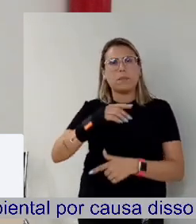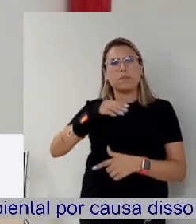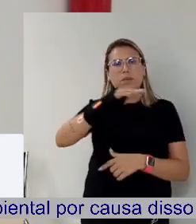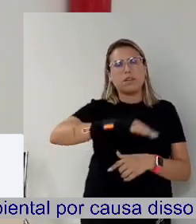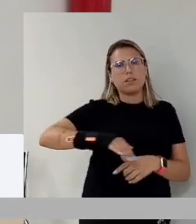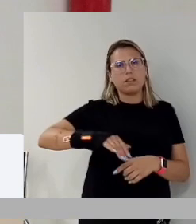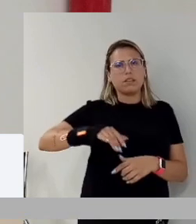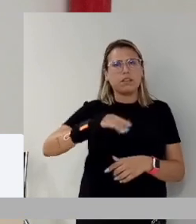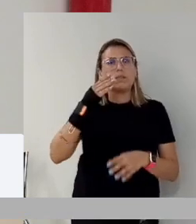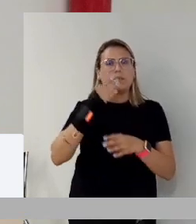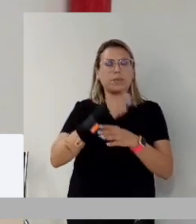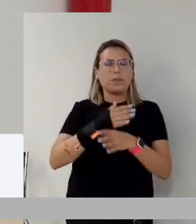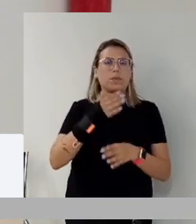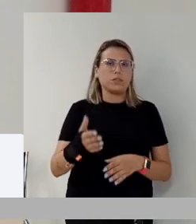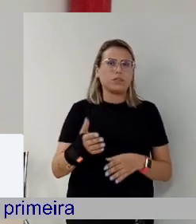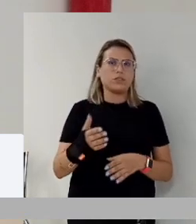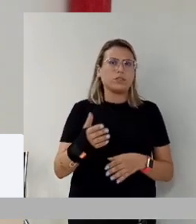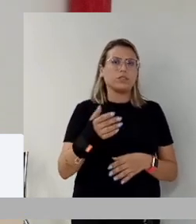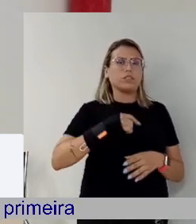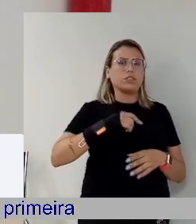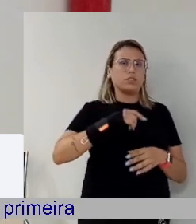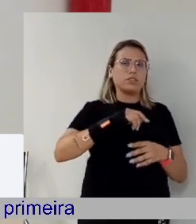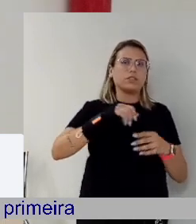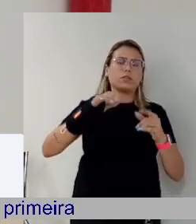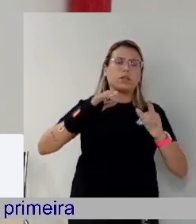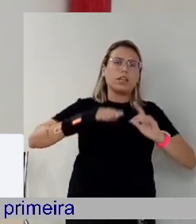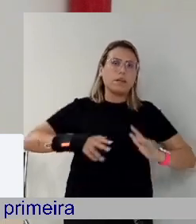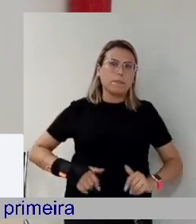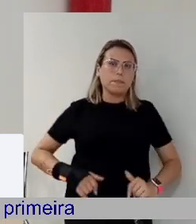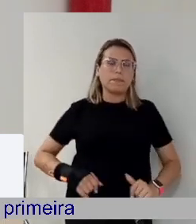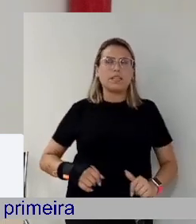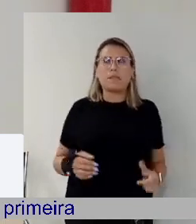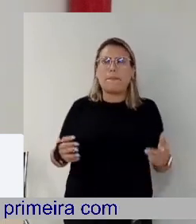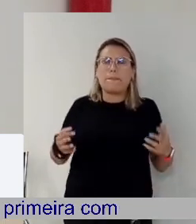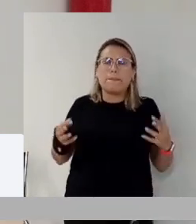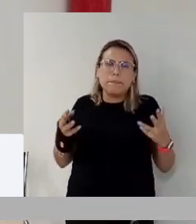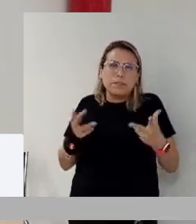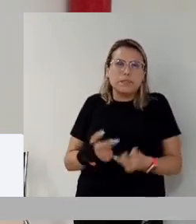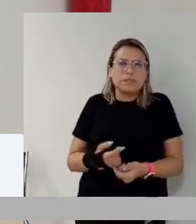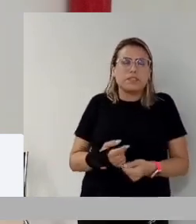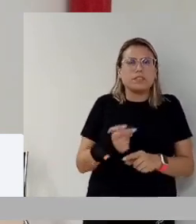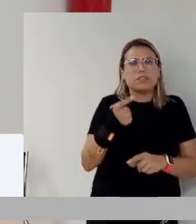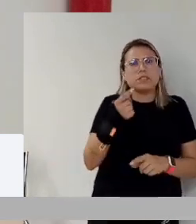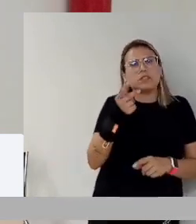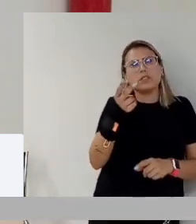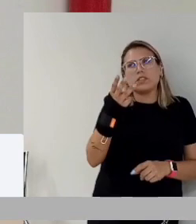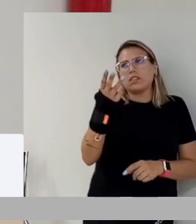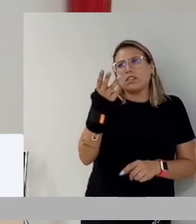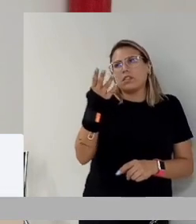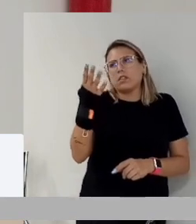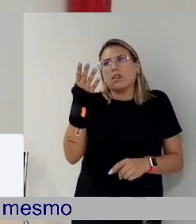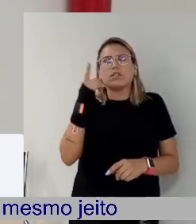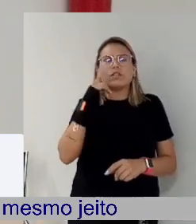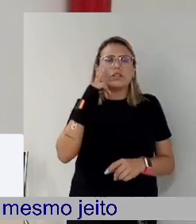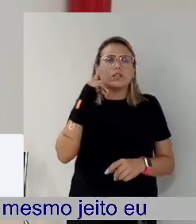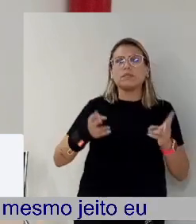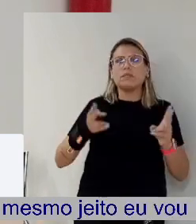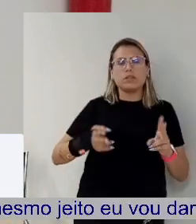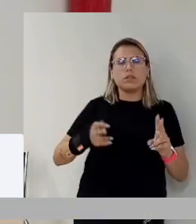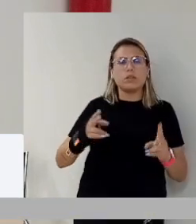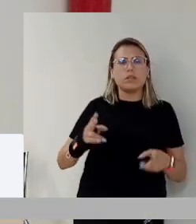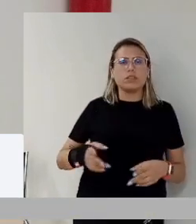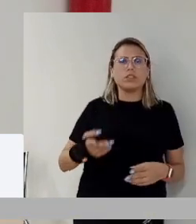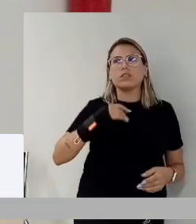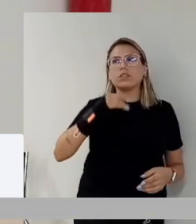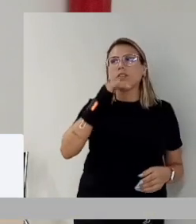vai lá faz uma limpeza deixa primeira eh com três quro dias você já vê o efeito do mesmo jeito eu vou dar um exemplo ali